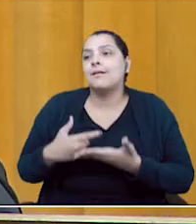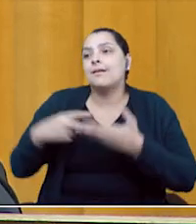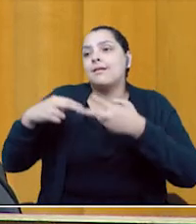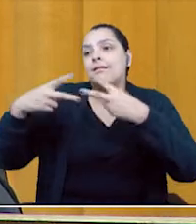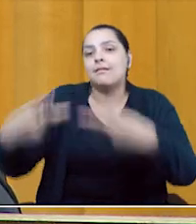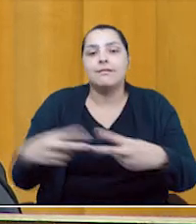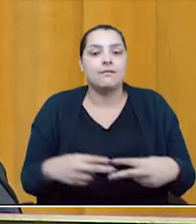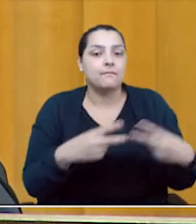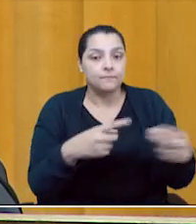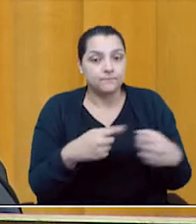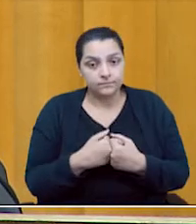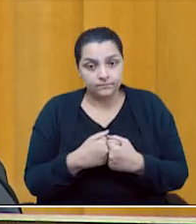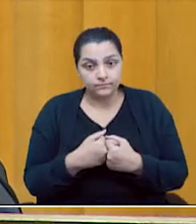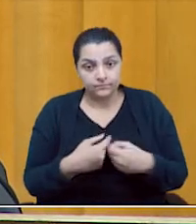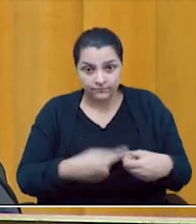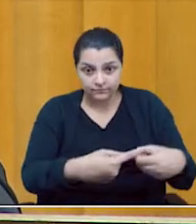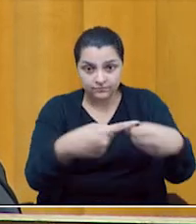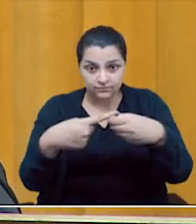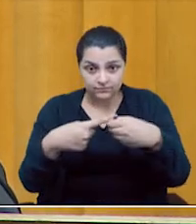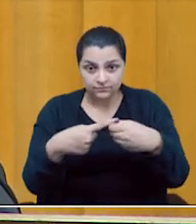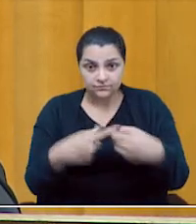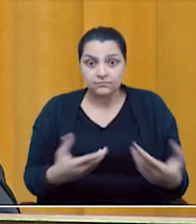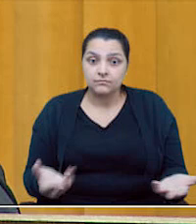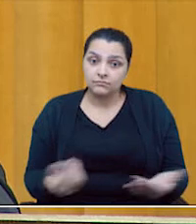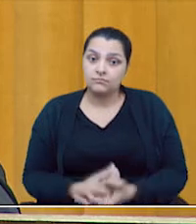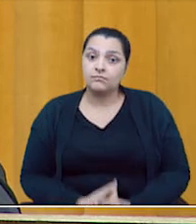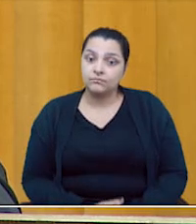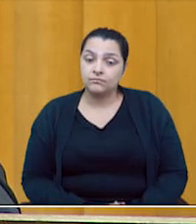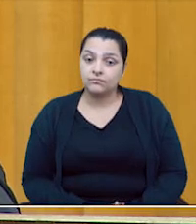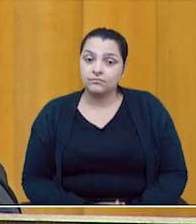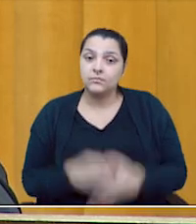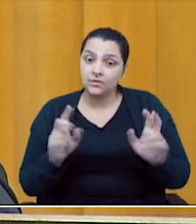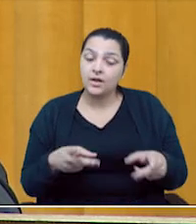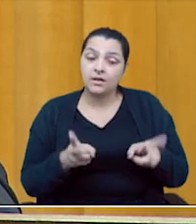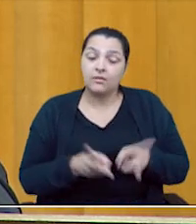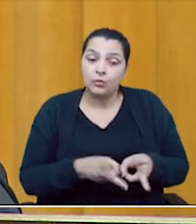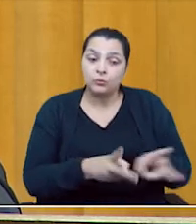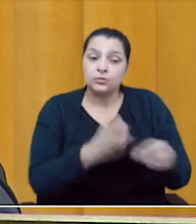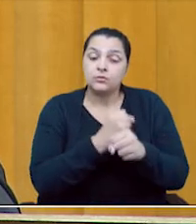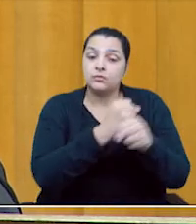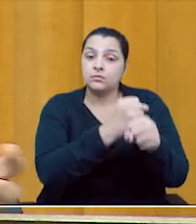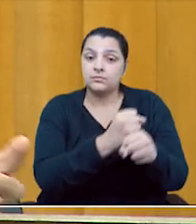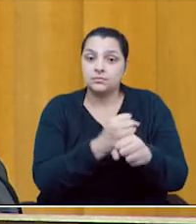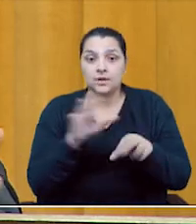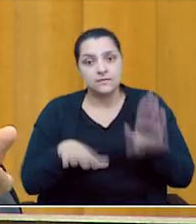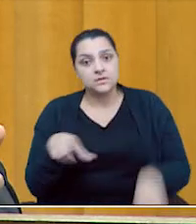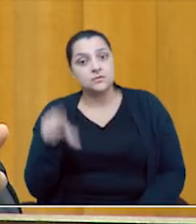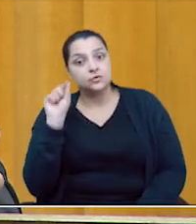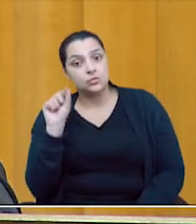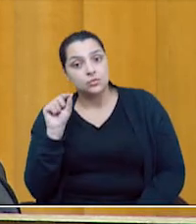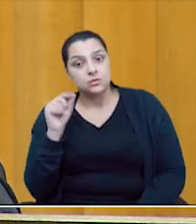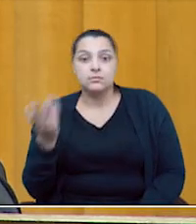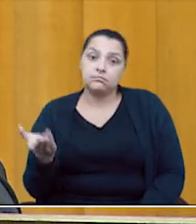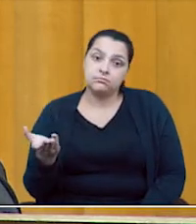numa comarca distante é uma permanência de longa duração, que às vezes é por escolha, né? Eu sou juiz do interior